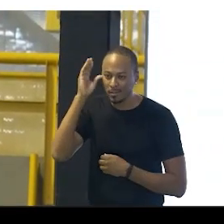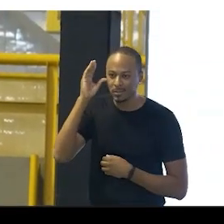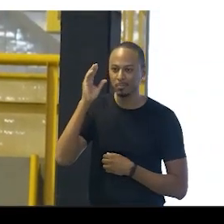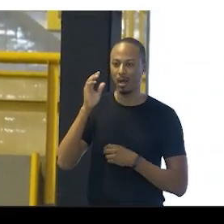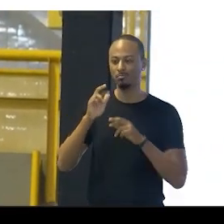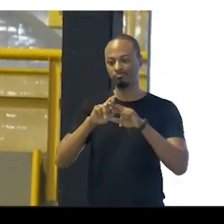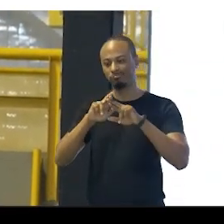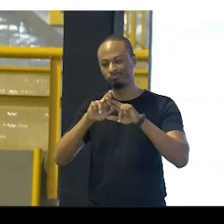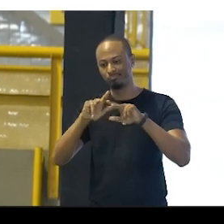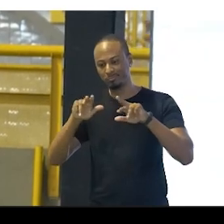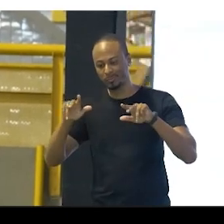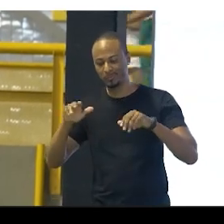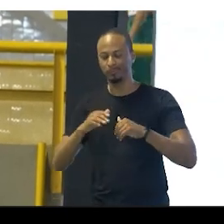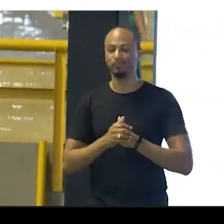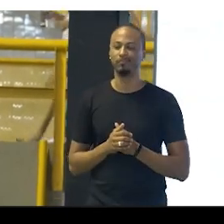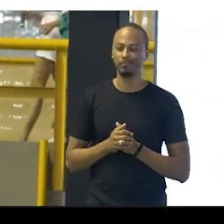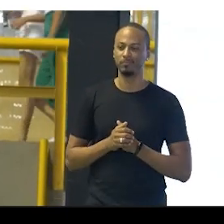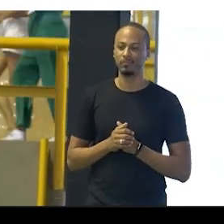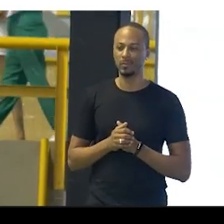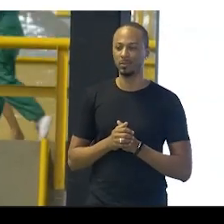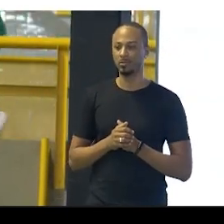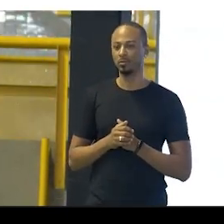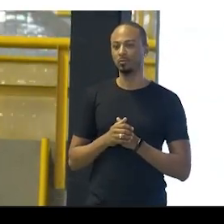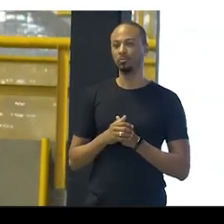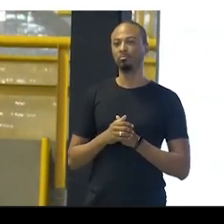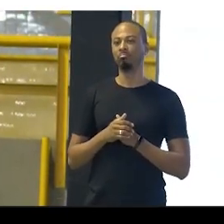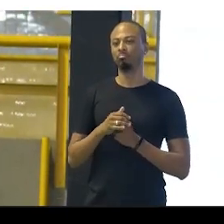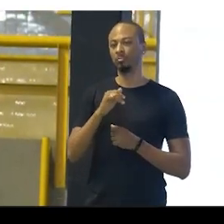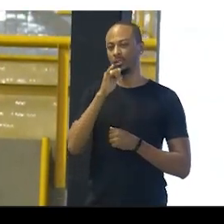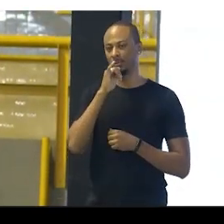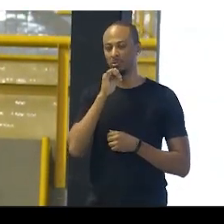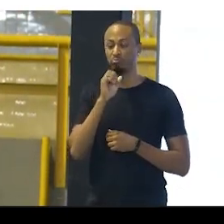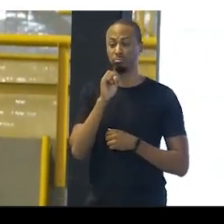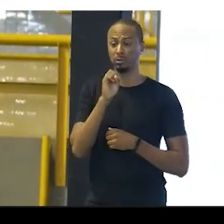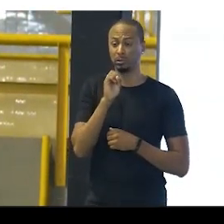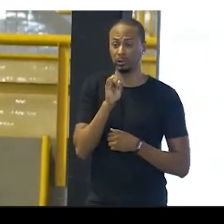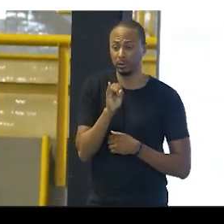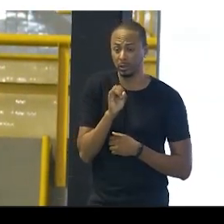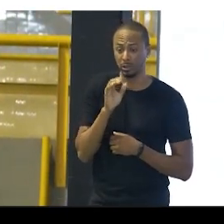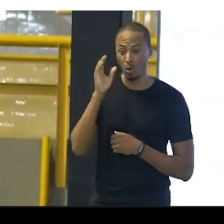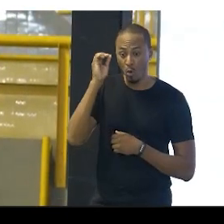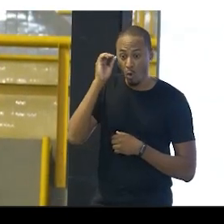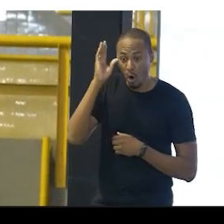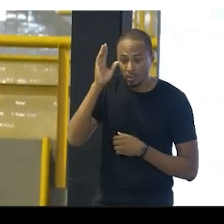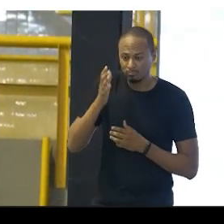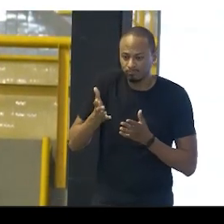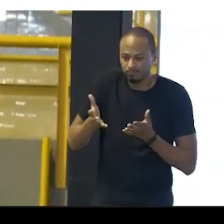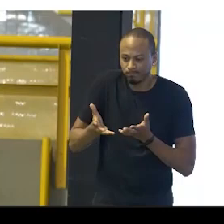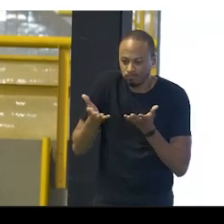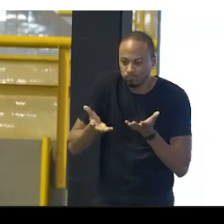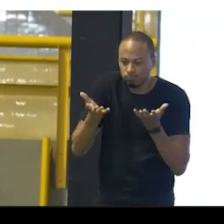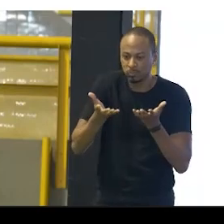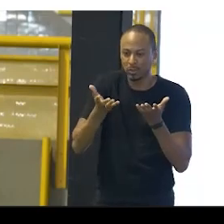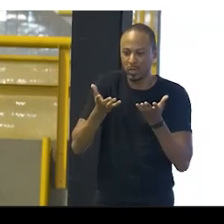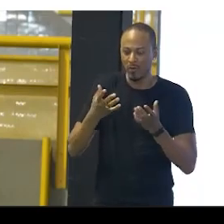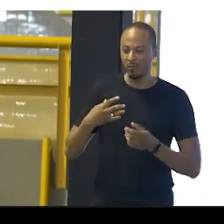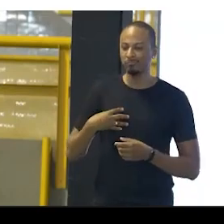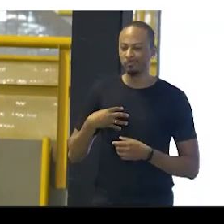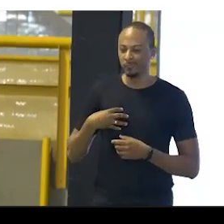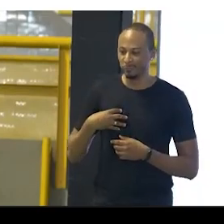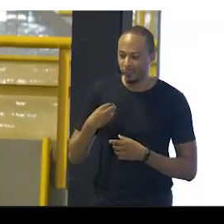filhos, que é o conhecimento. Então, quanto mais você investir em conhecimento, mais você vai